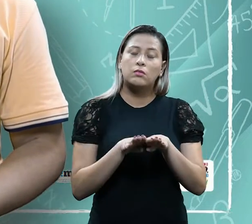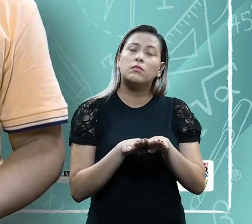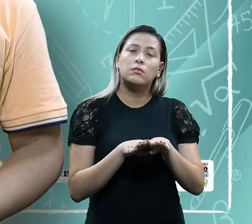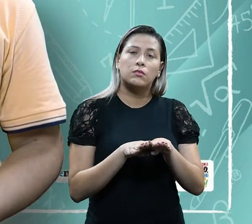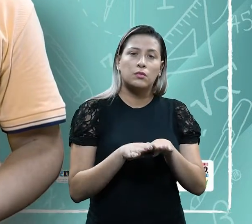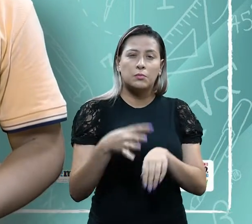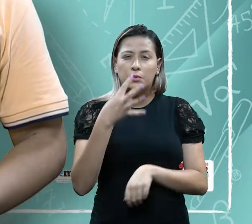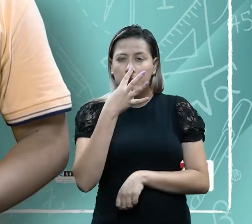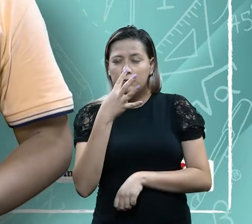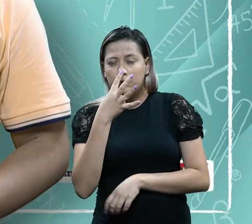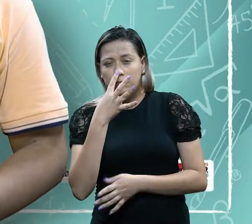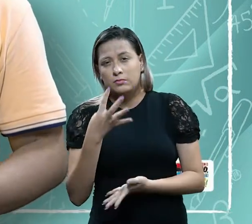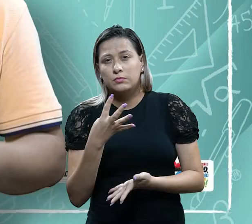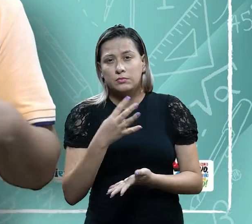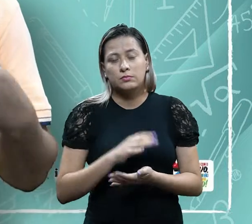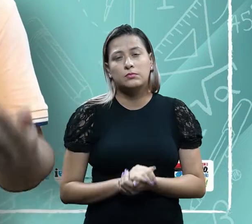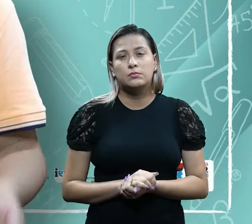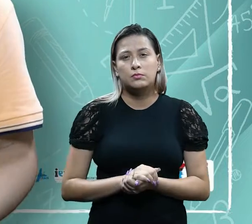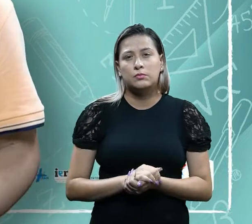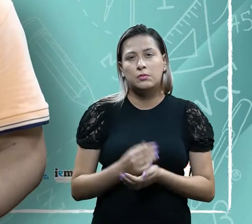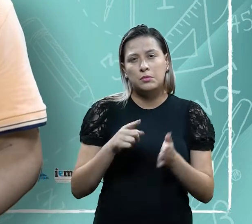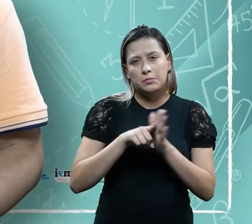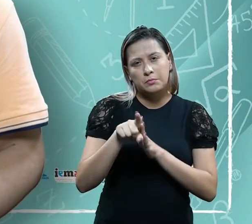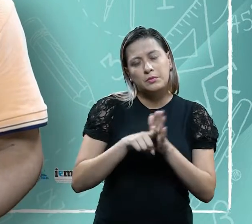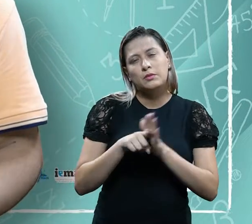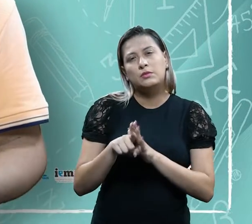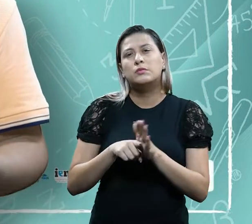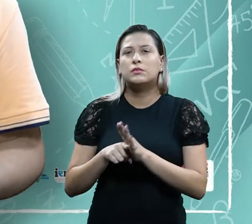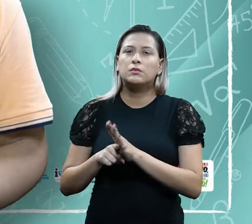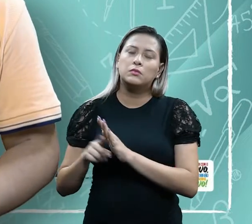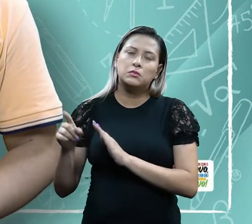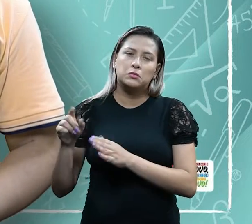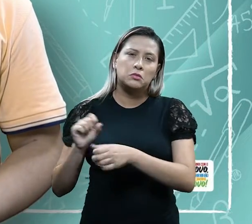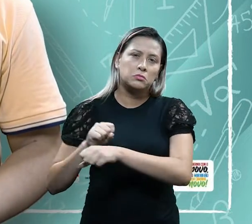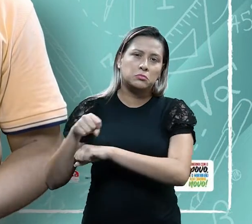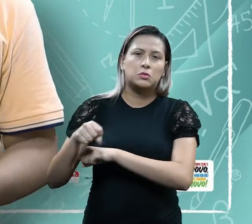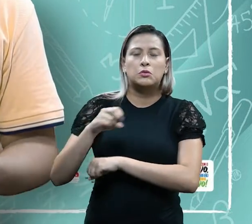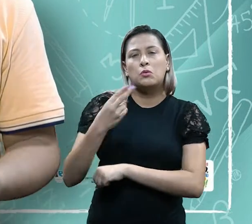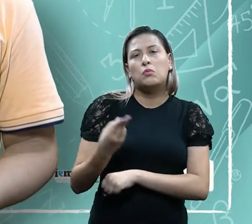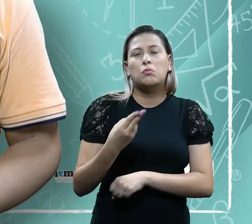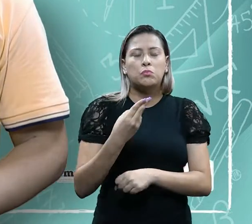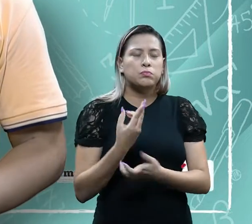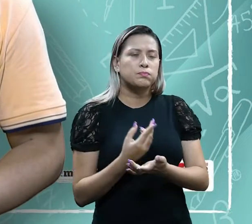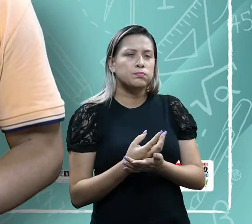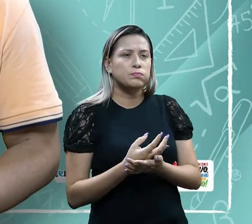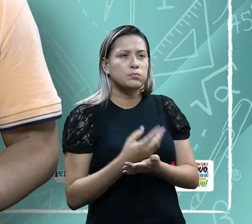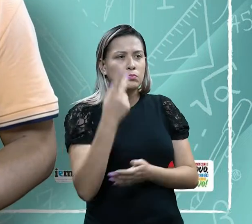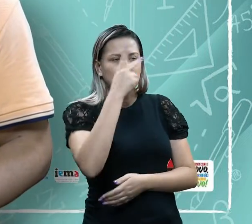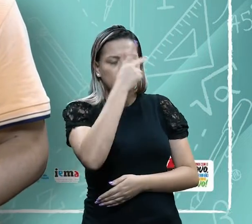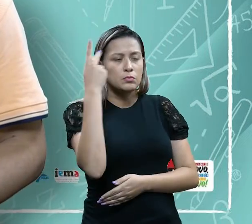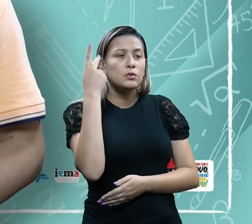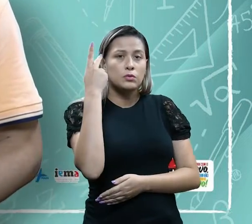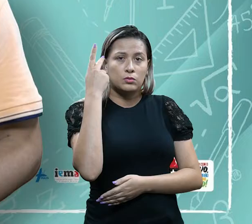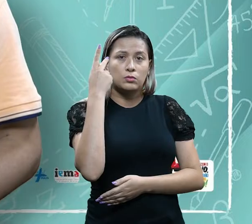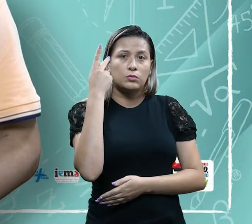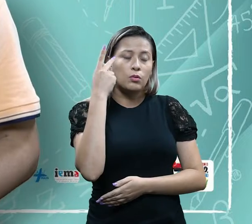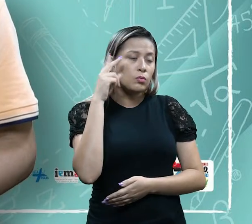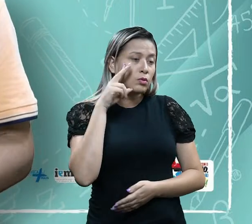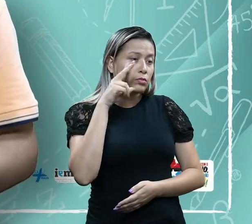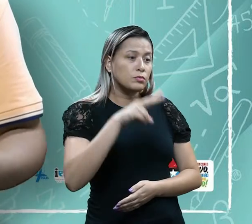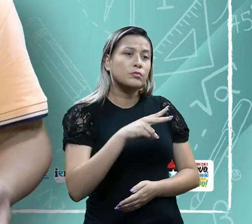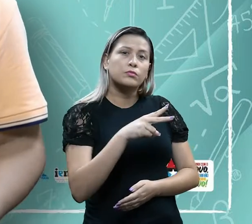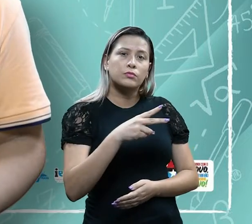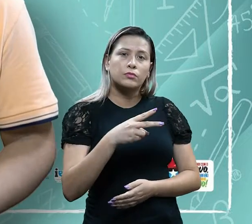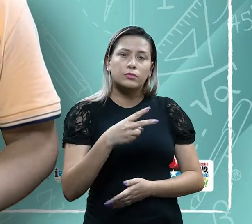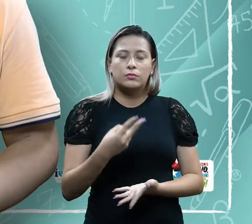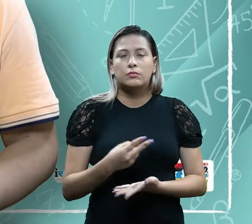um superior, até mesmo para fins de consulta. Caso alguém queira se inspirar nesse seu projeto, nessa